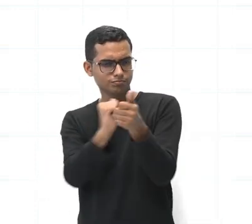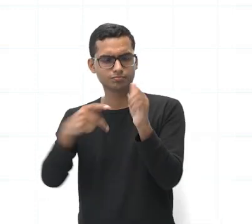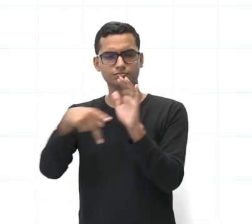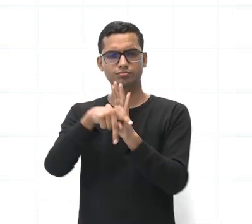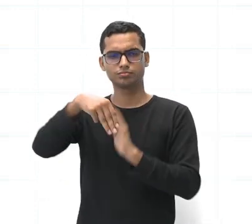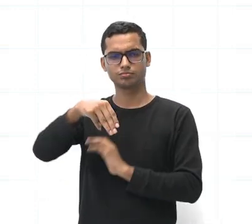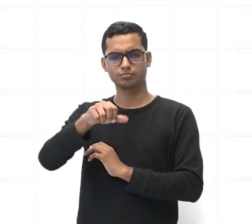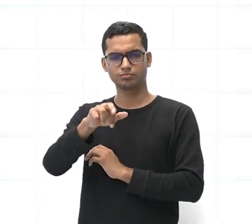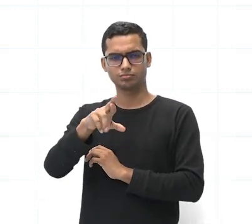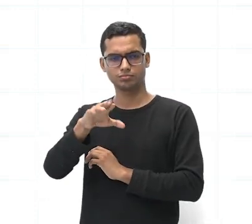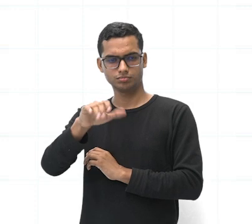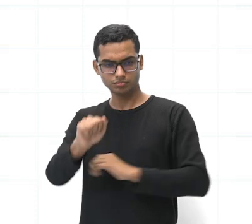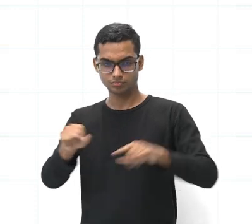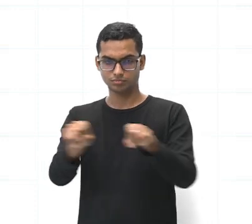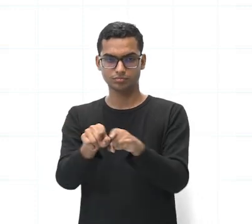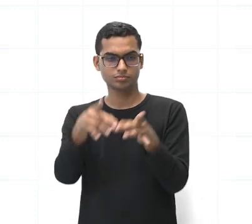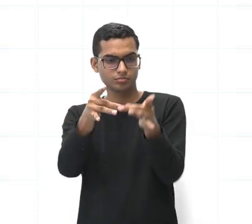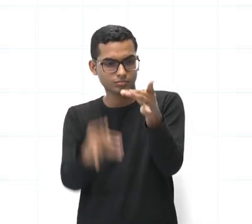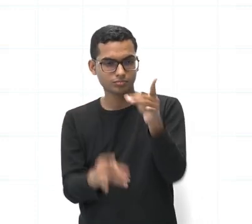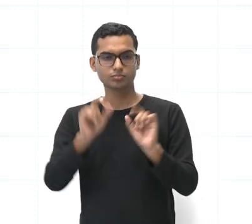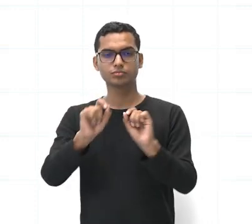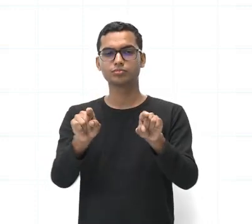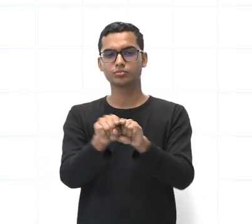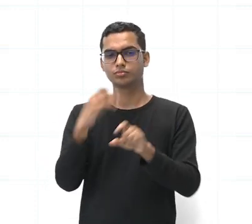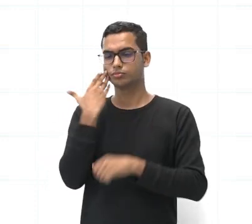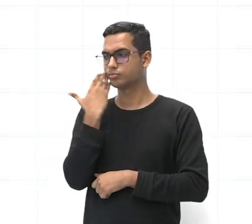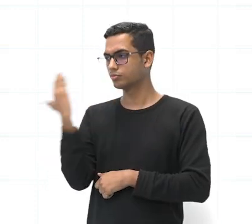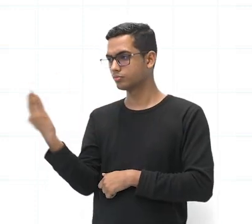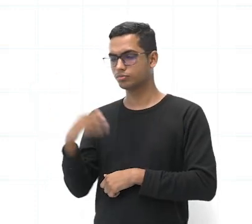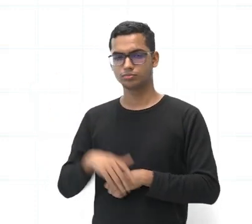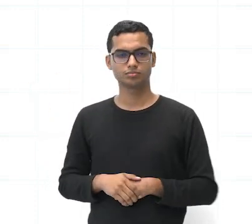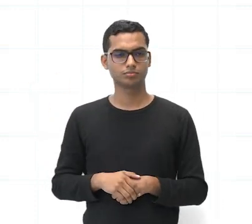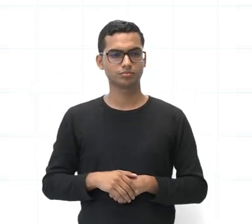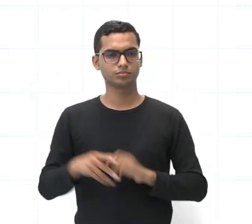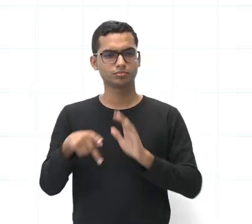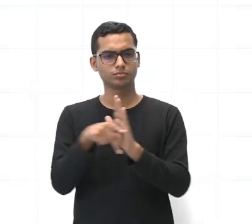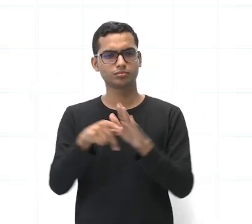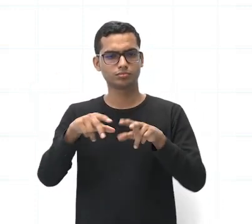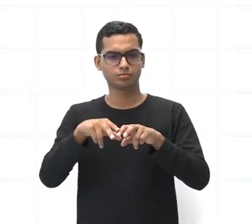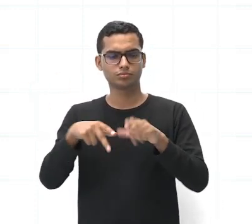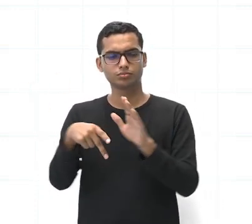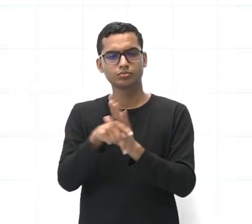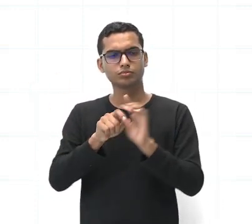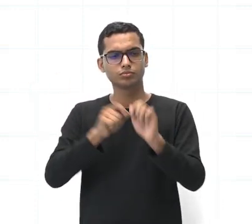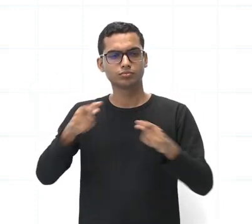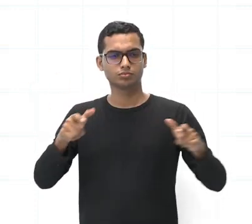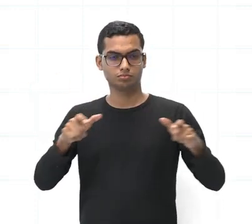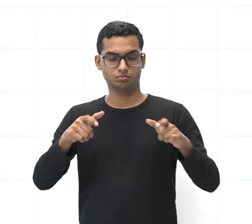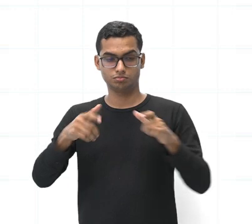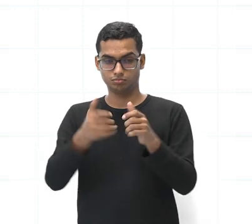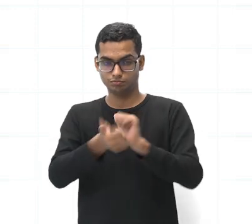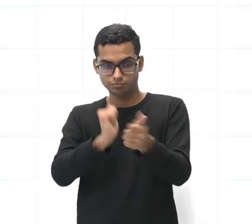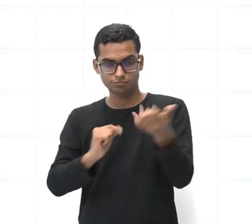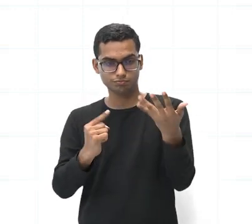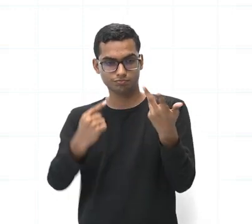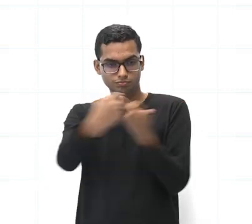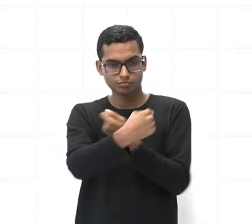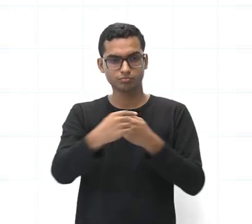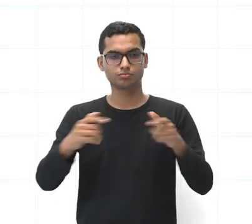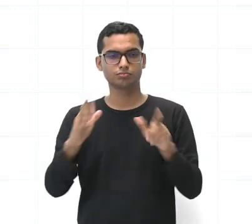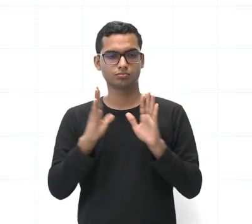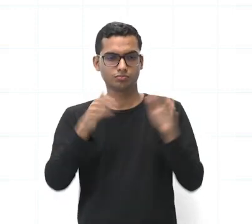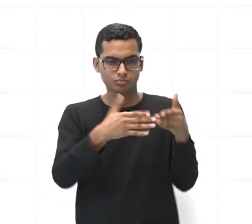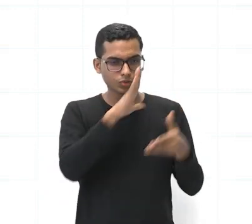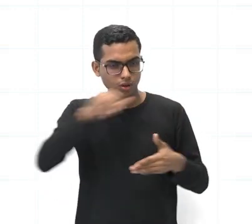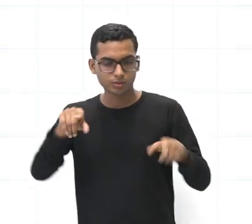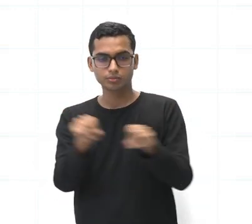esportes de marca. Por detalhamento, vamos entender um pouco aí sobre o mini atletismo e sobre o ciclismo. O que será